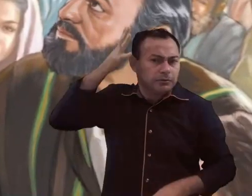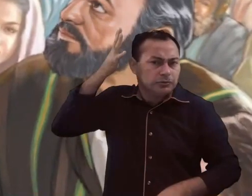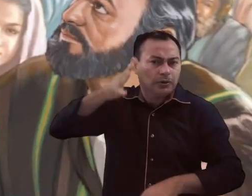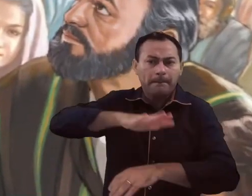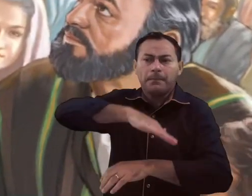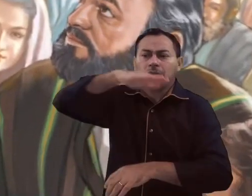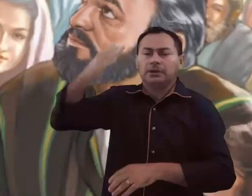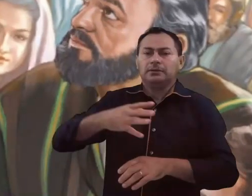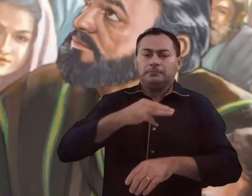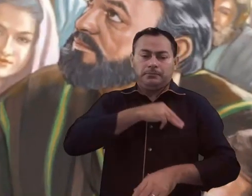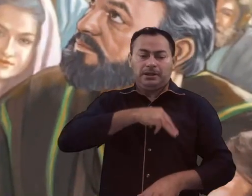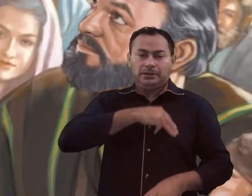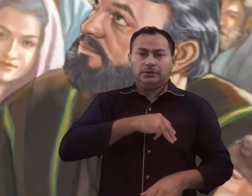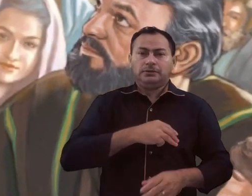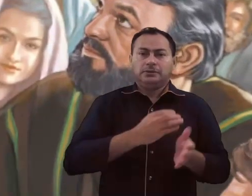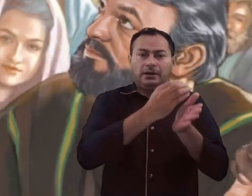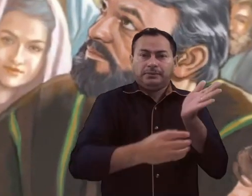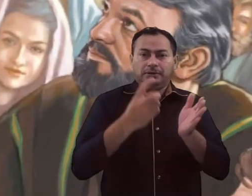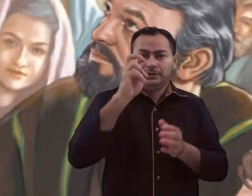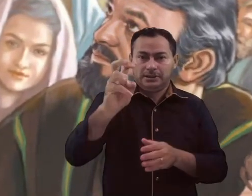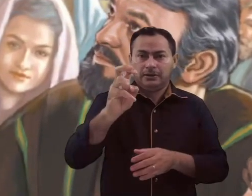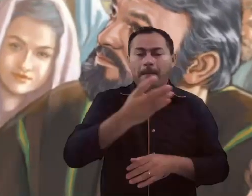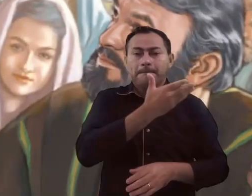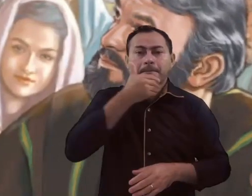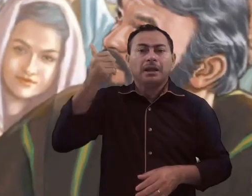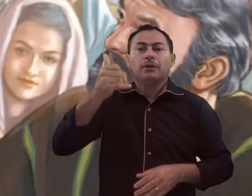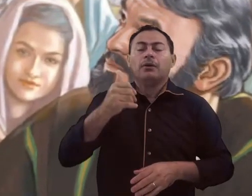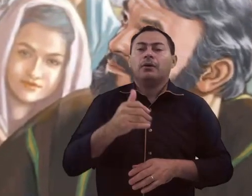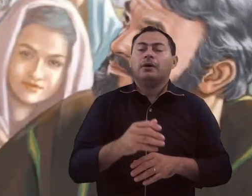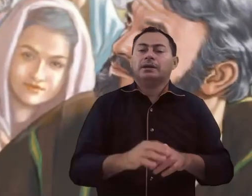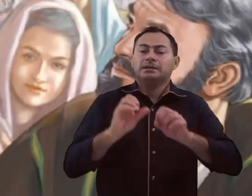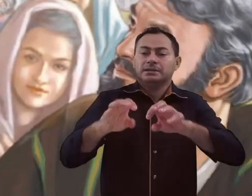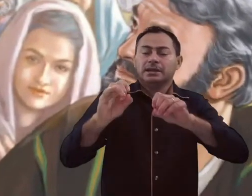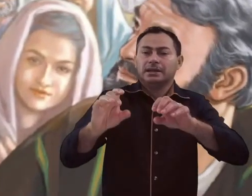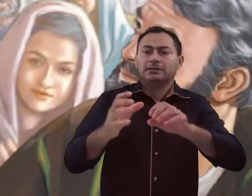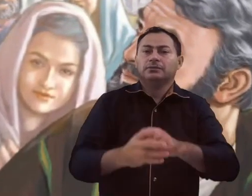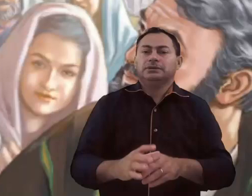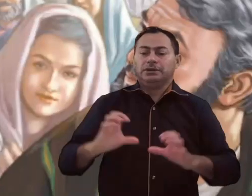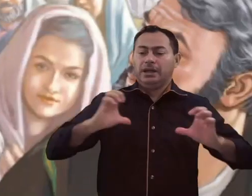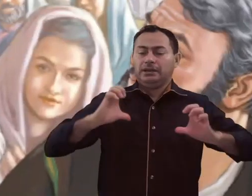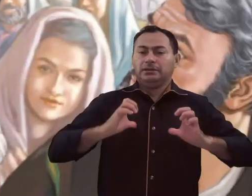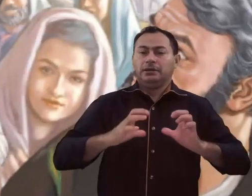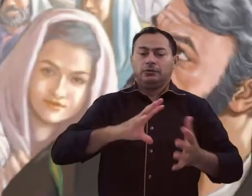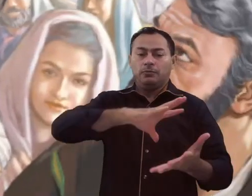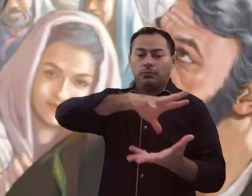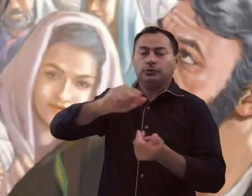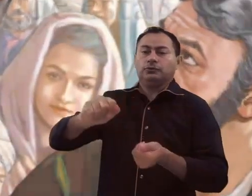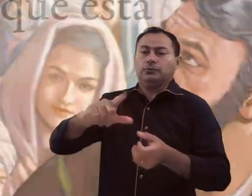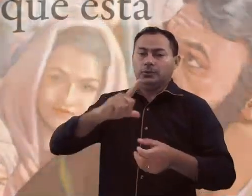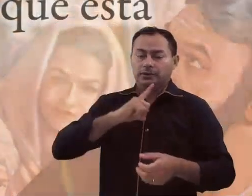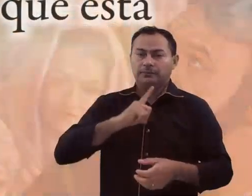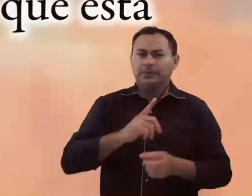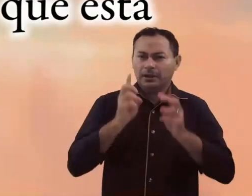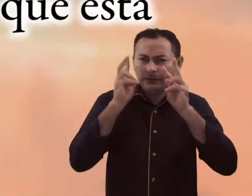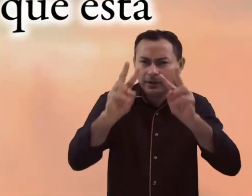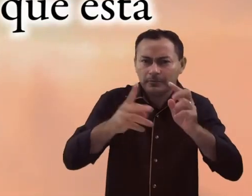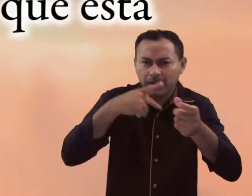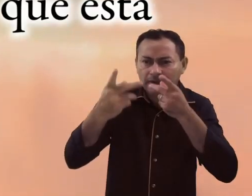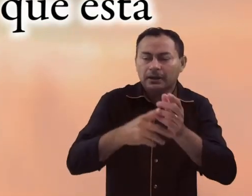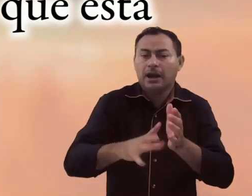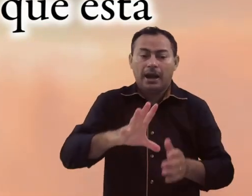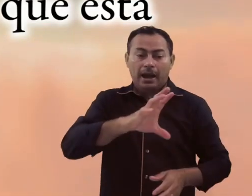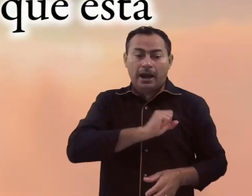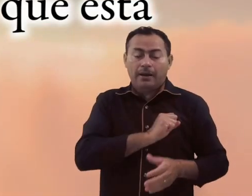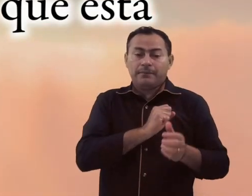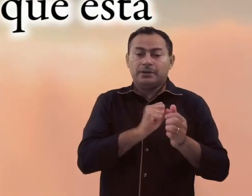do Sermão da Montanha, em Mateus capítulo 5, seja o melhor exemplo de ensino de ética que o mundo pode encontrar. Vocês ouviram o que